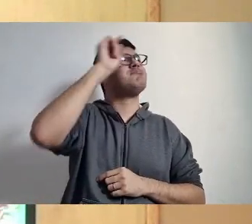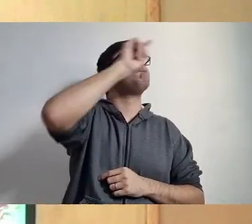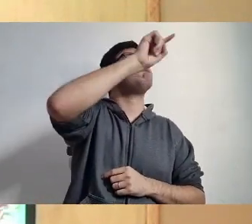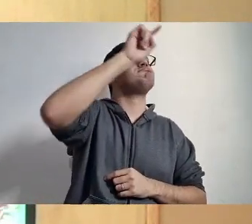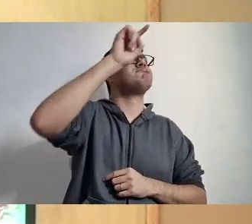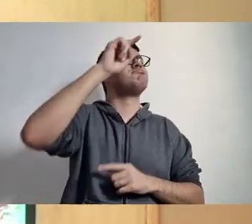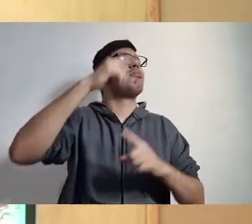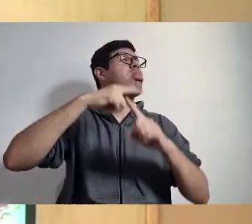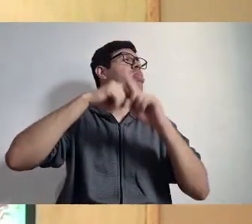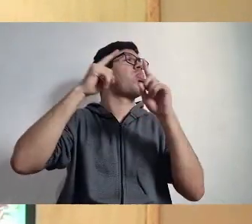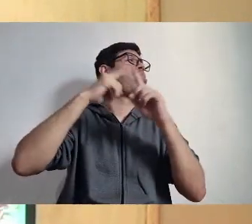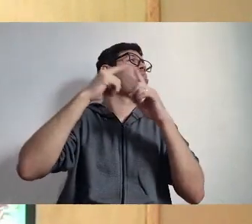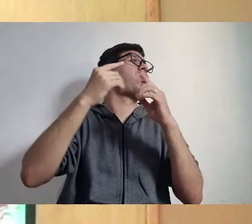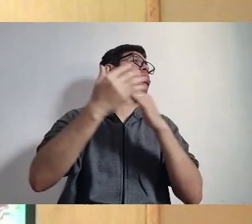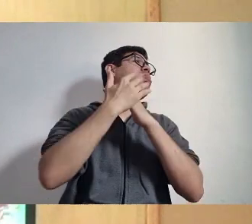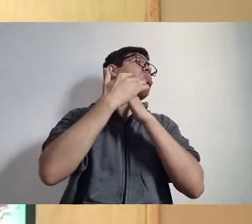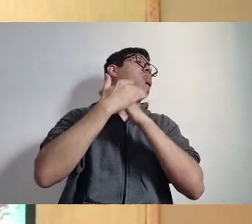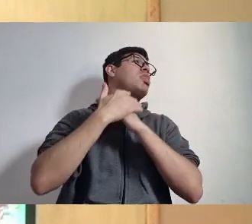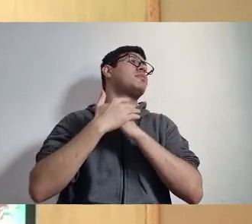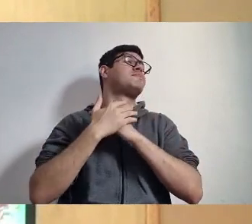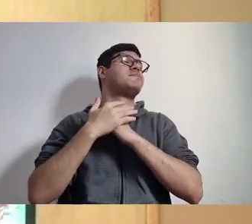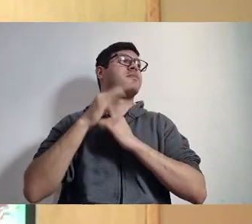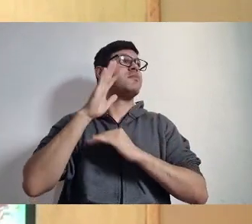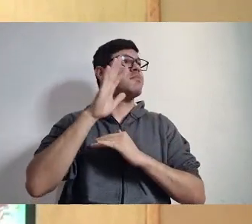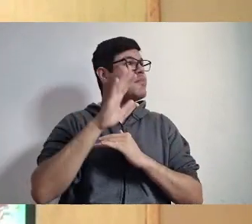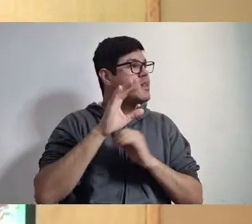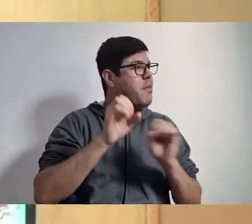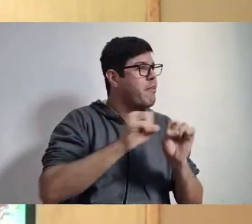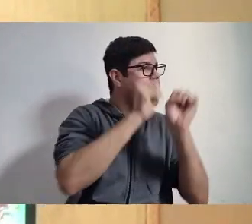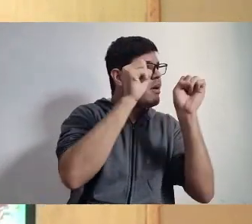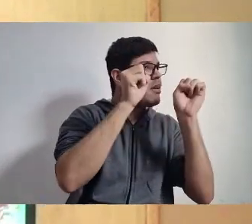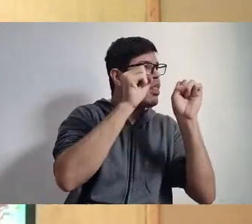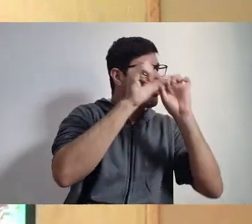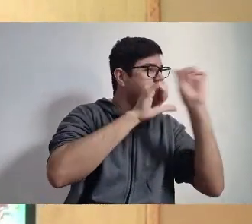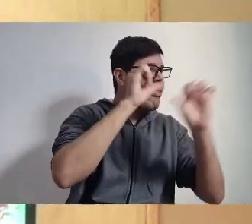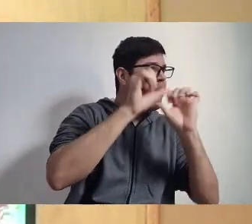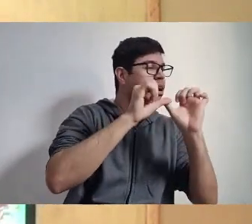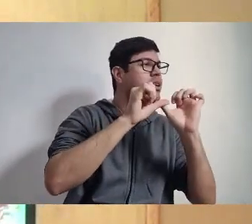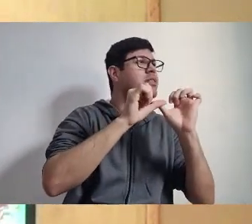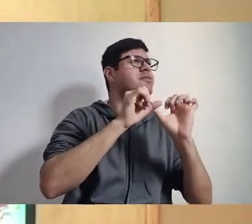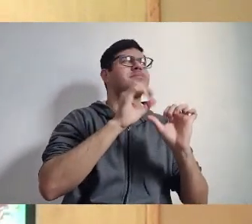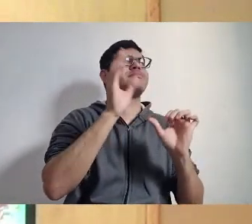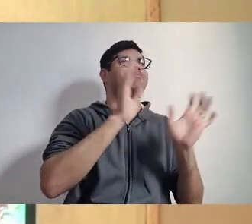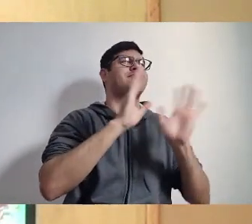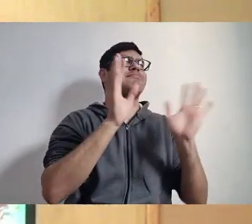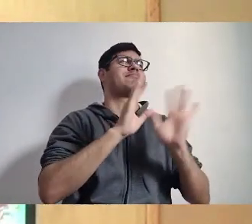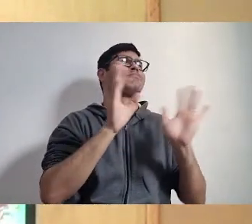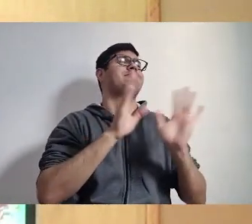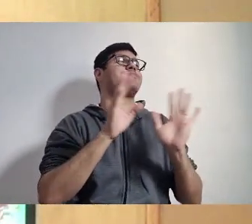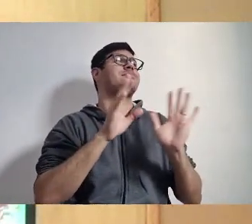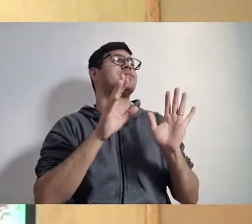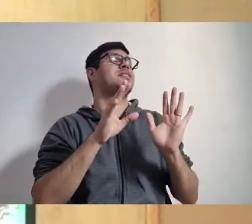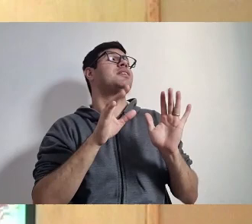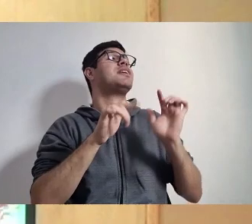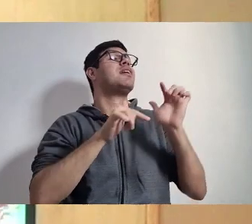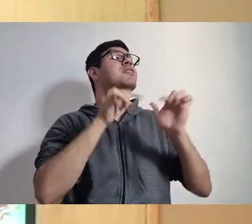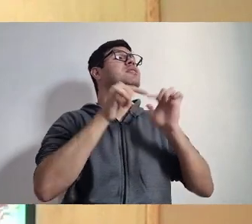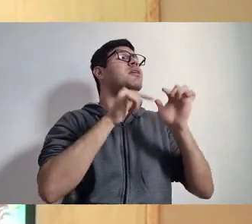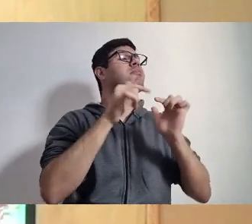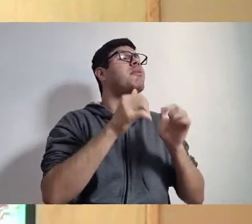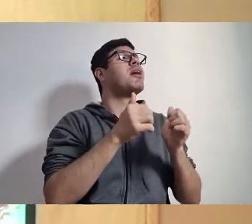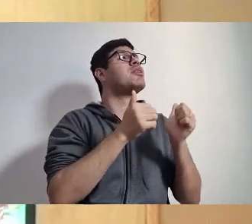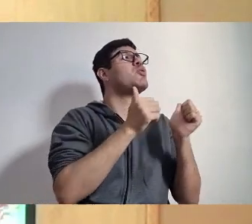alugar os carros para viatura da Guarda. Quebrou aquela, pega outra. Não tem que arrumar, não tem que licitar. Não prejudica o serviço. Não prejudica o